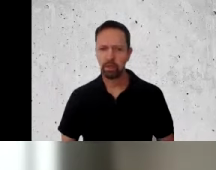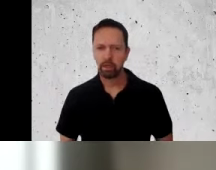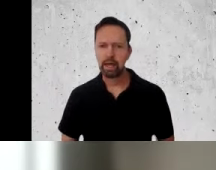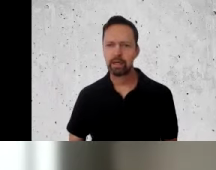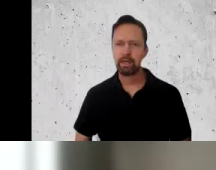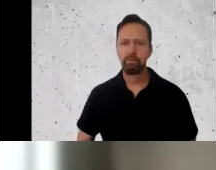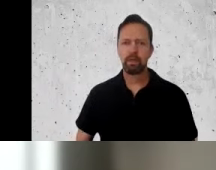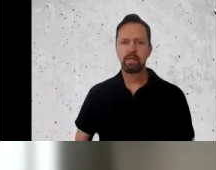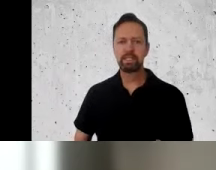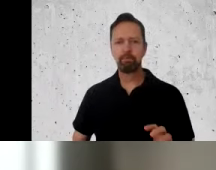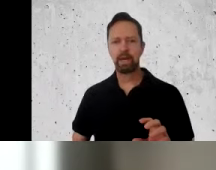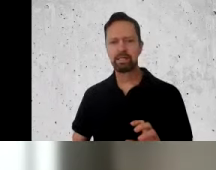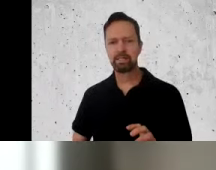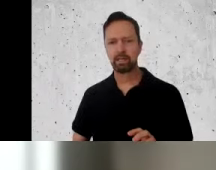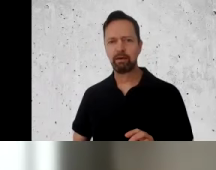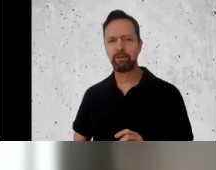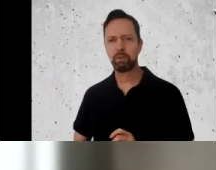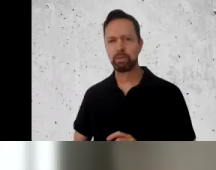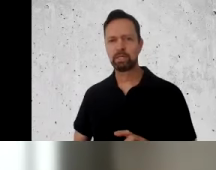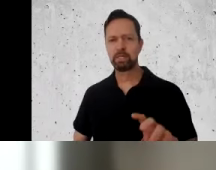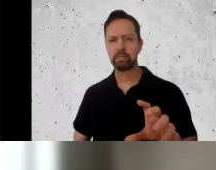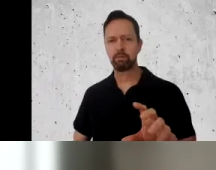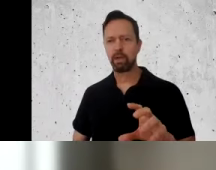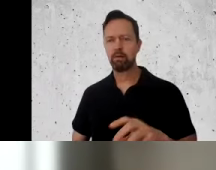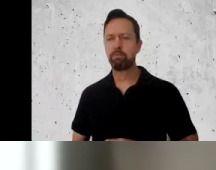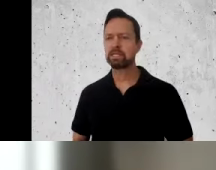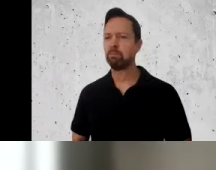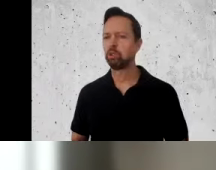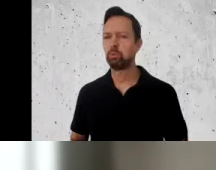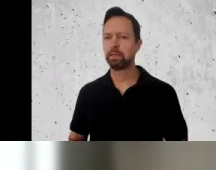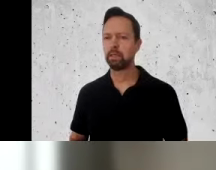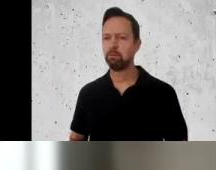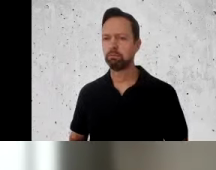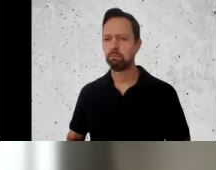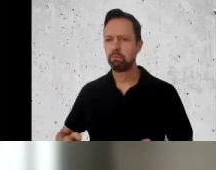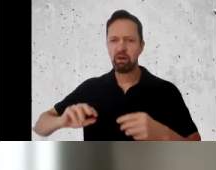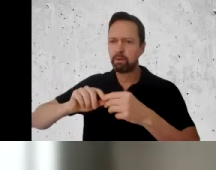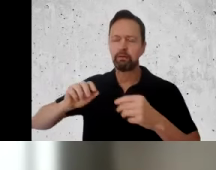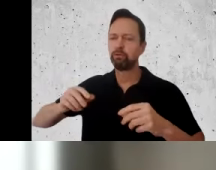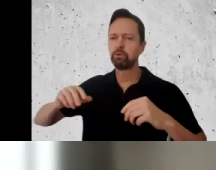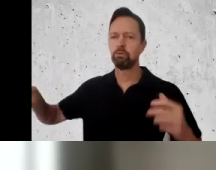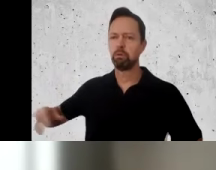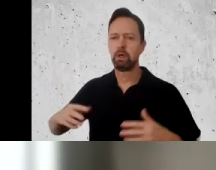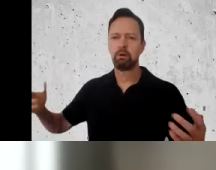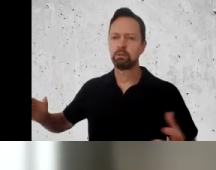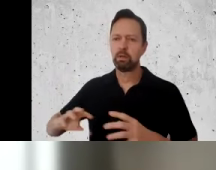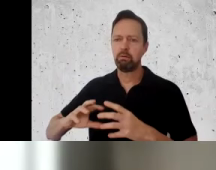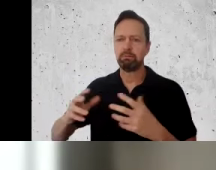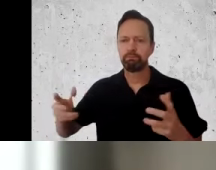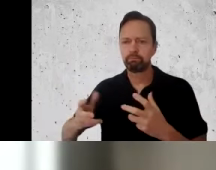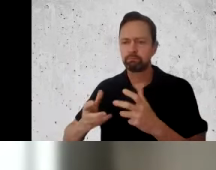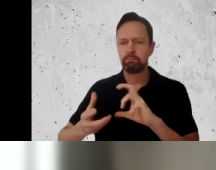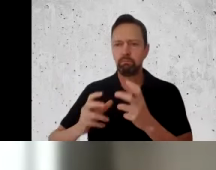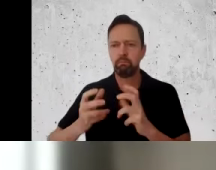ativos. É que se a peça que a firma precisa é uma peça muito padrão, é um parafuso, ou sei